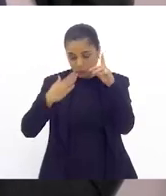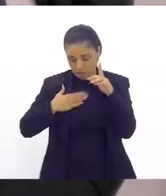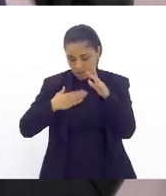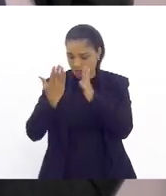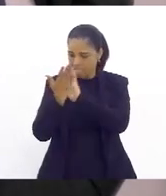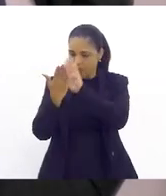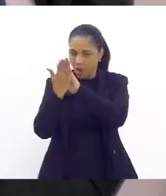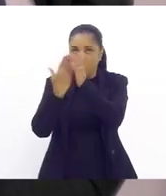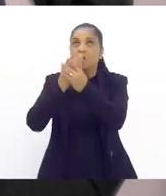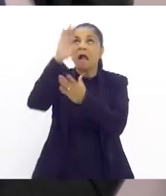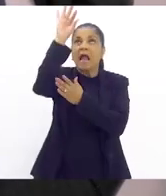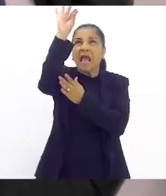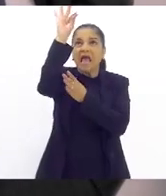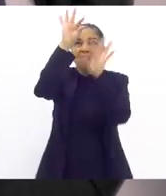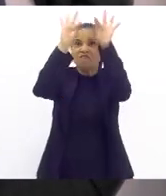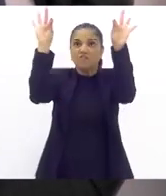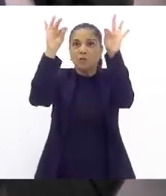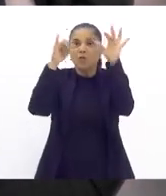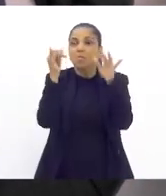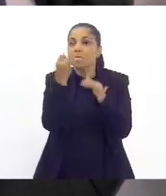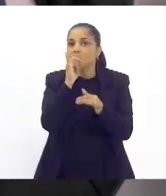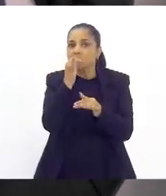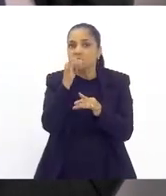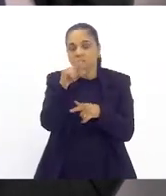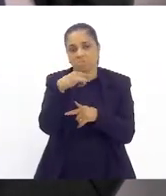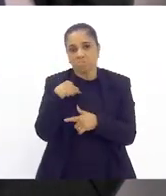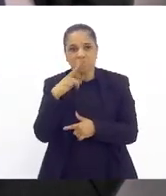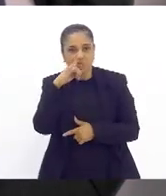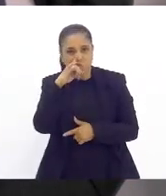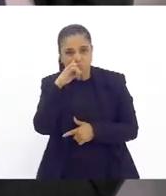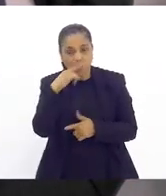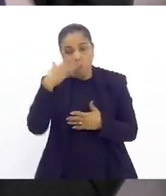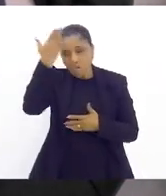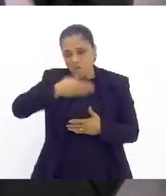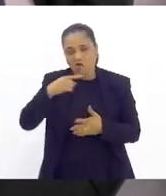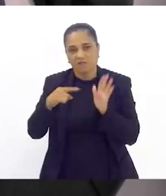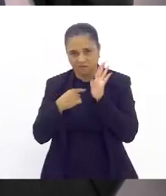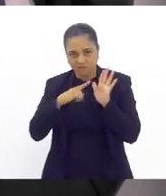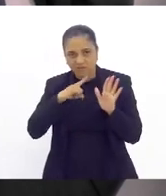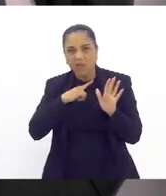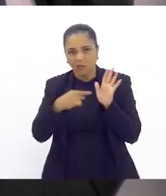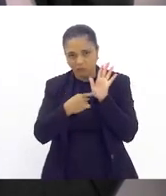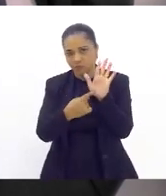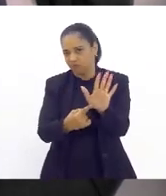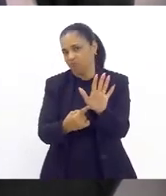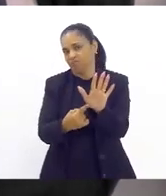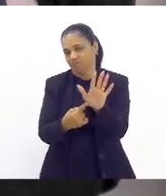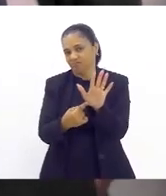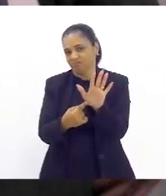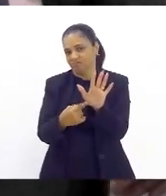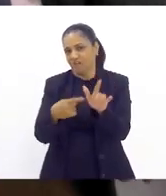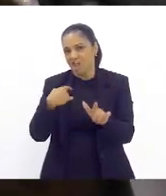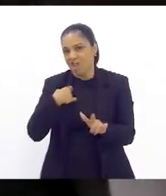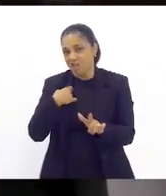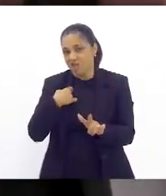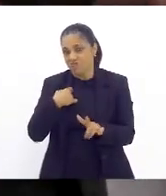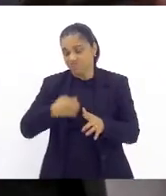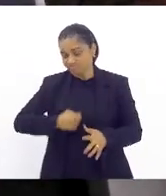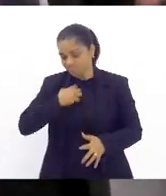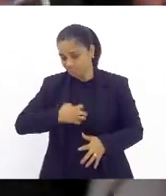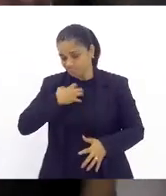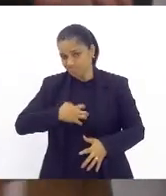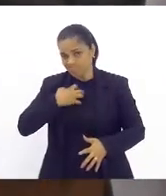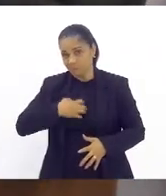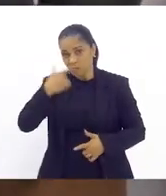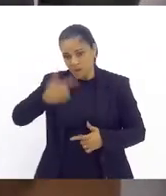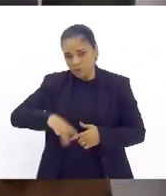tensão qualquer tem provas eu fiquei indignada com a queda de